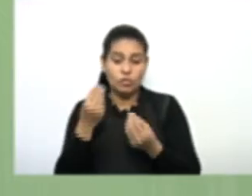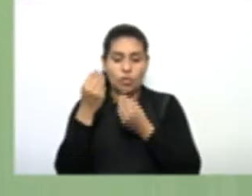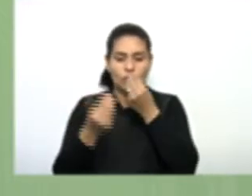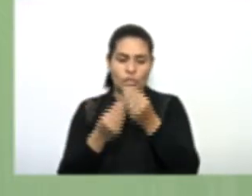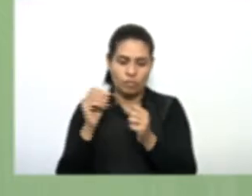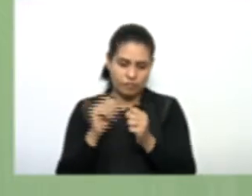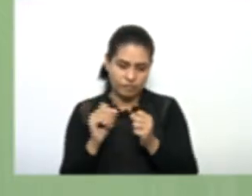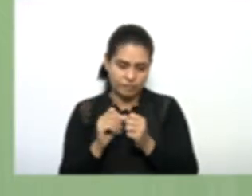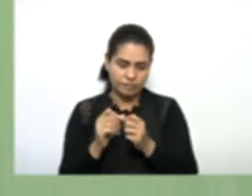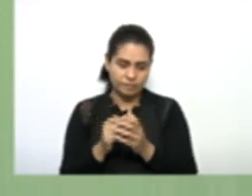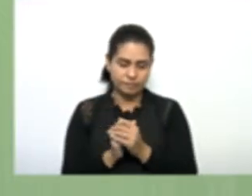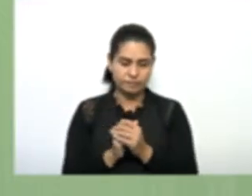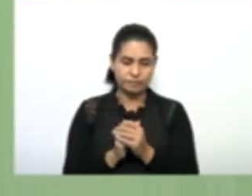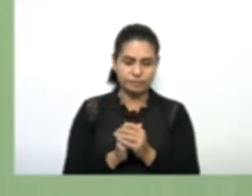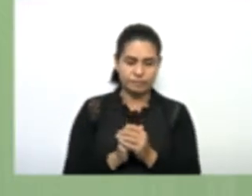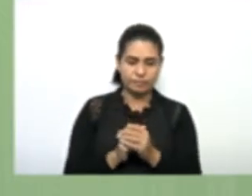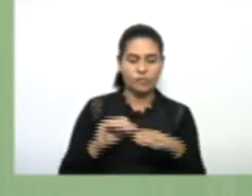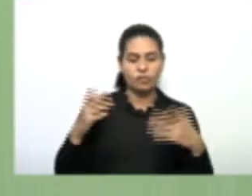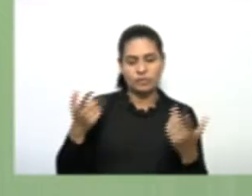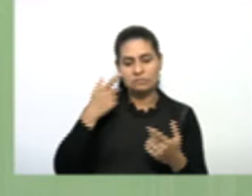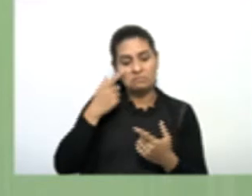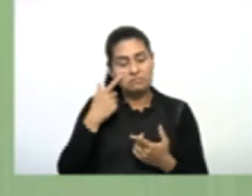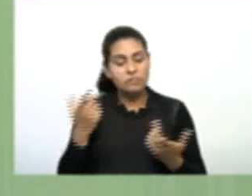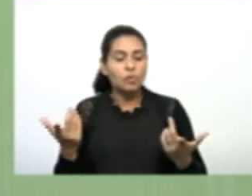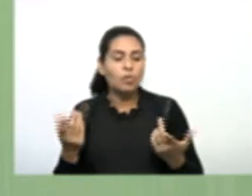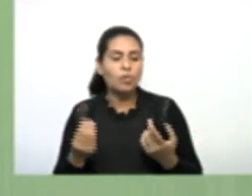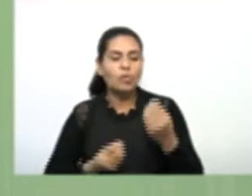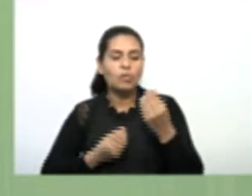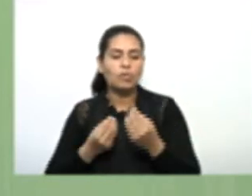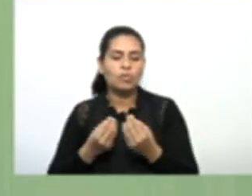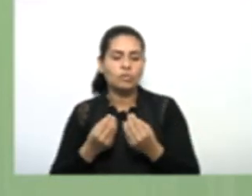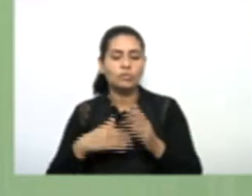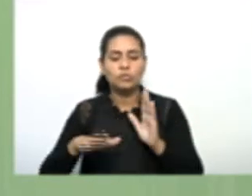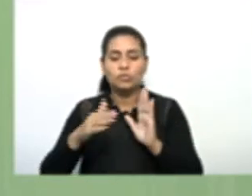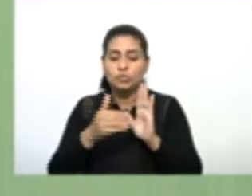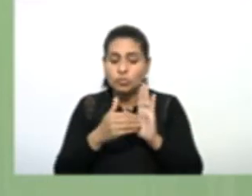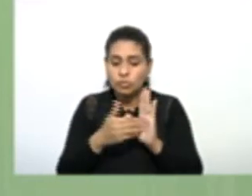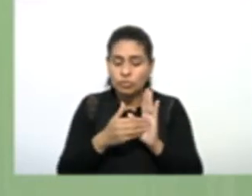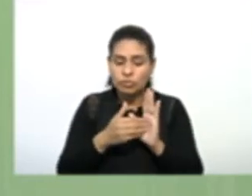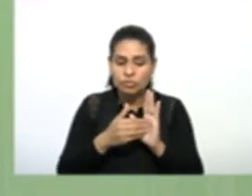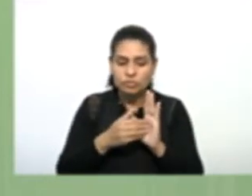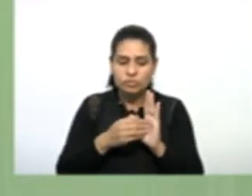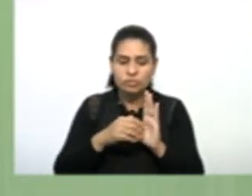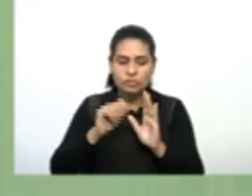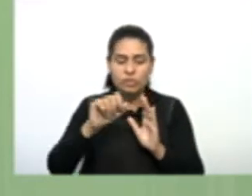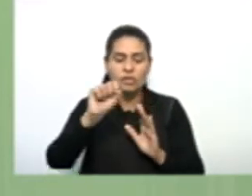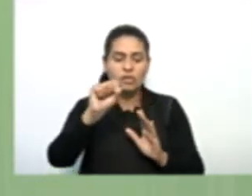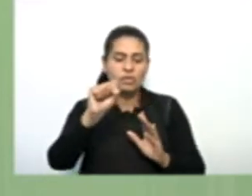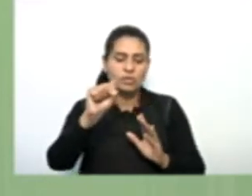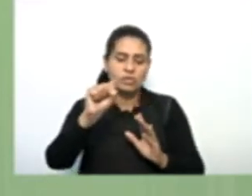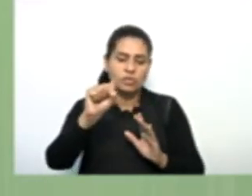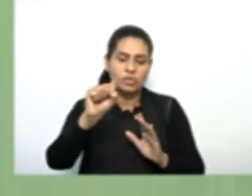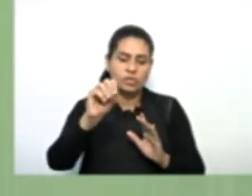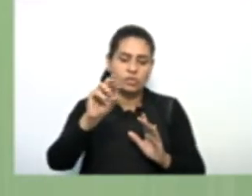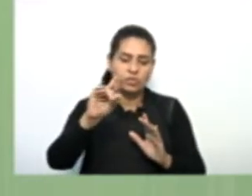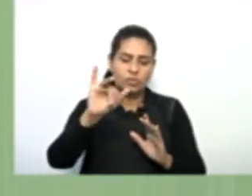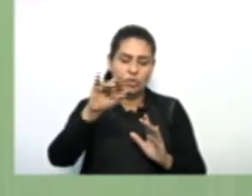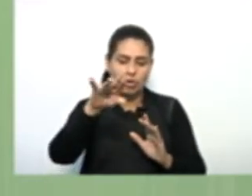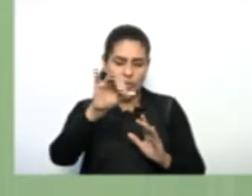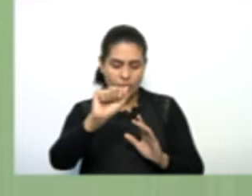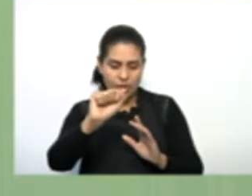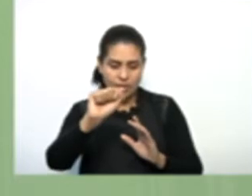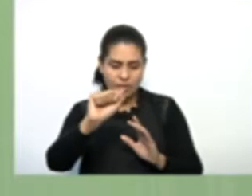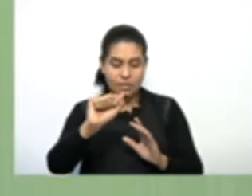destino. Dessa forma, considera-se que sobras e lucros são